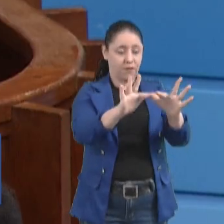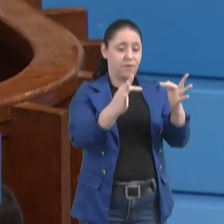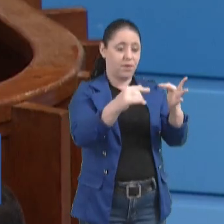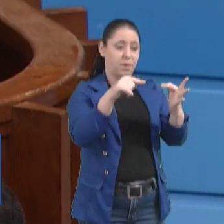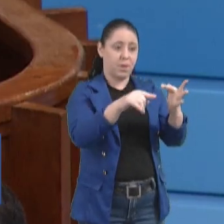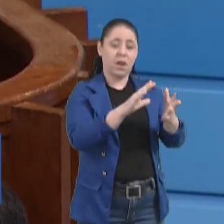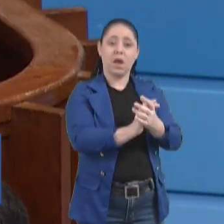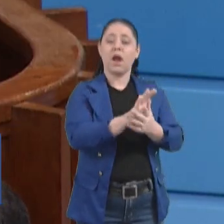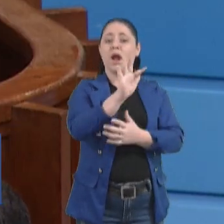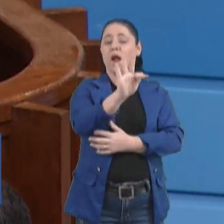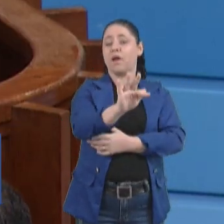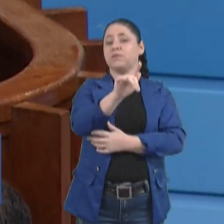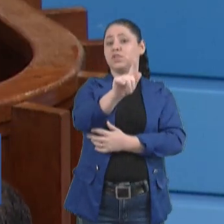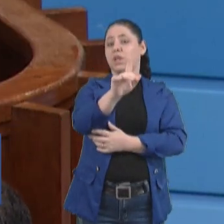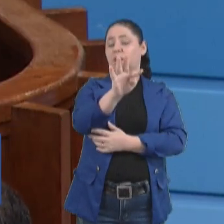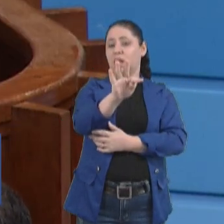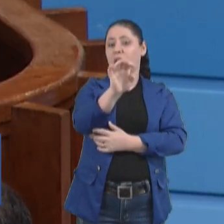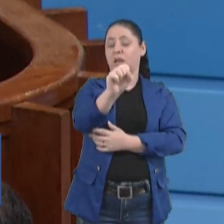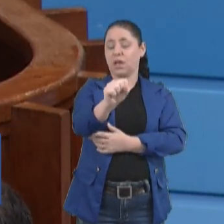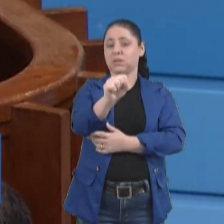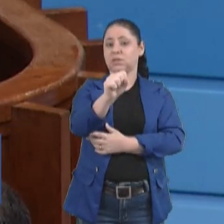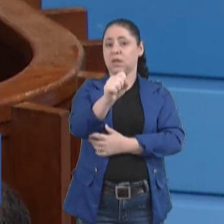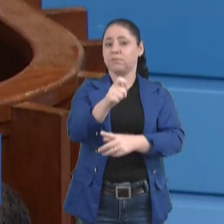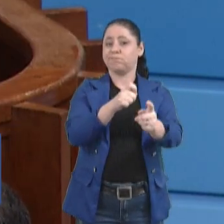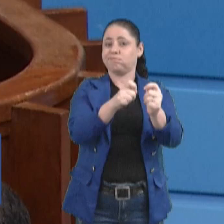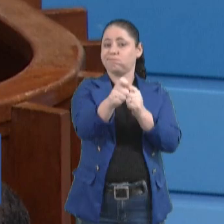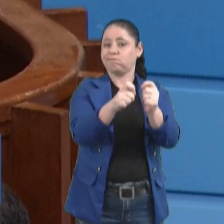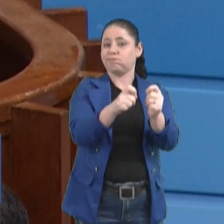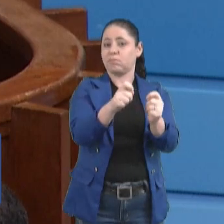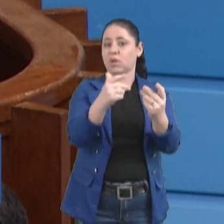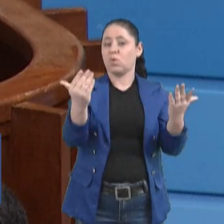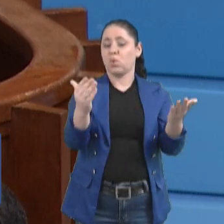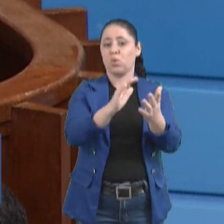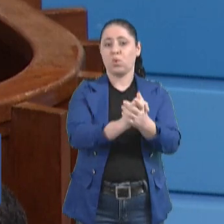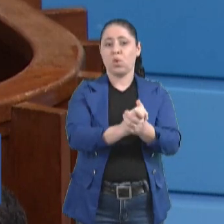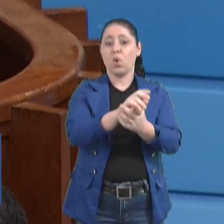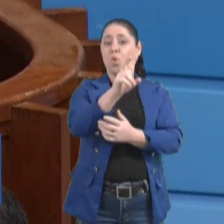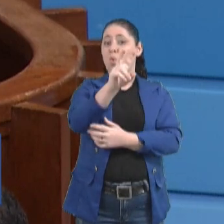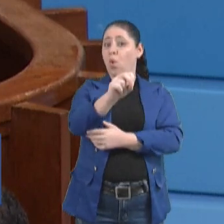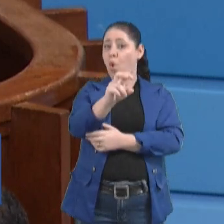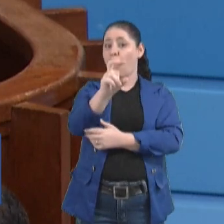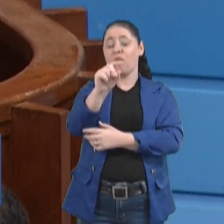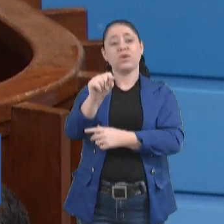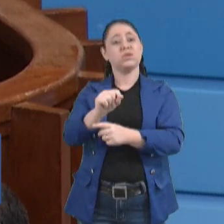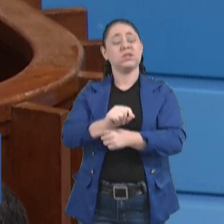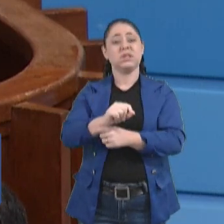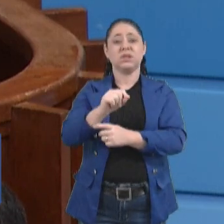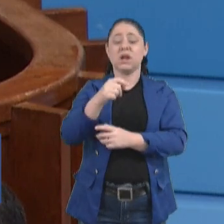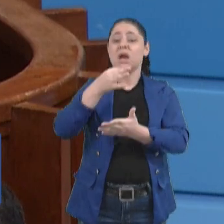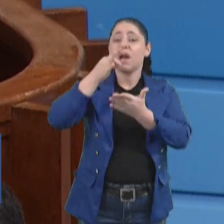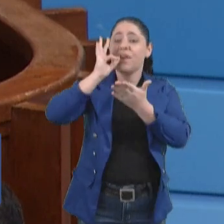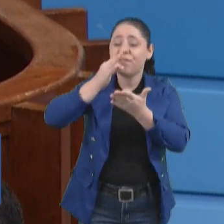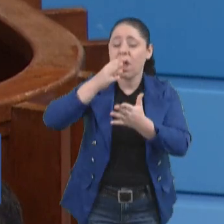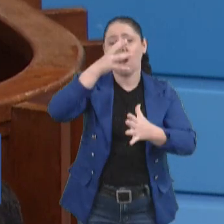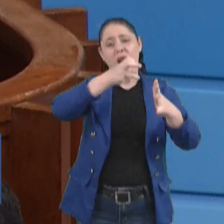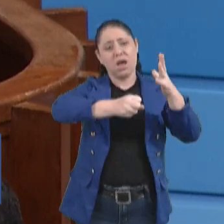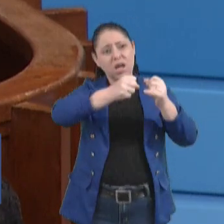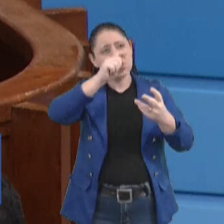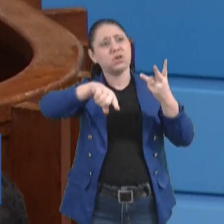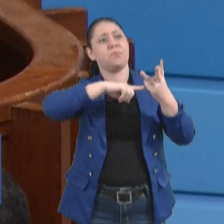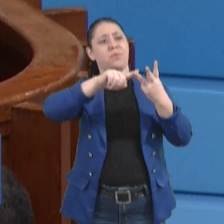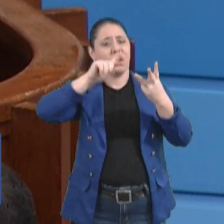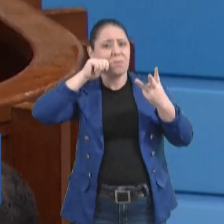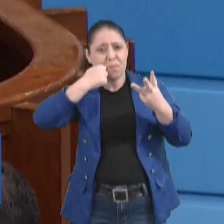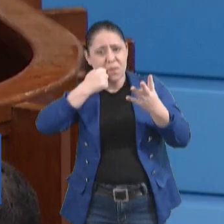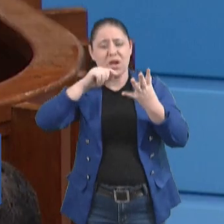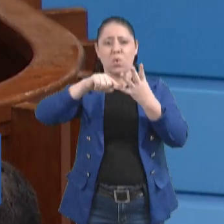o FGTS negociado pelo governo federal, o ovo num preço absurdo, o café, o leite, o